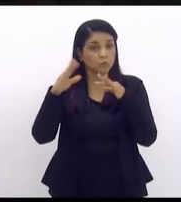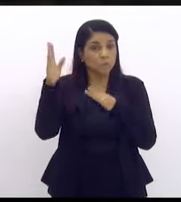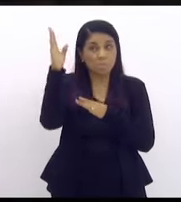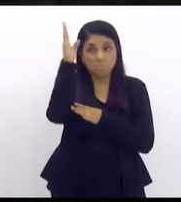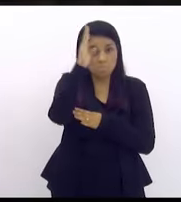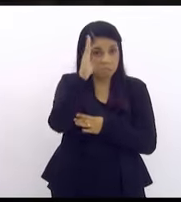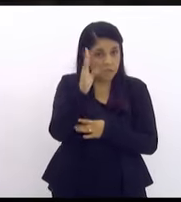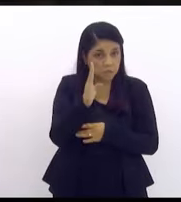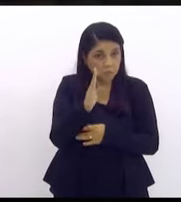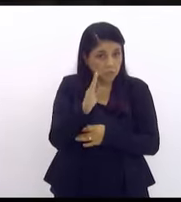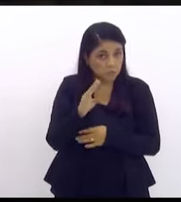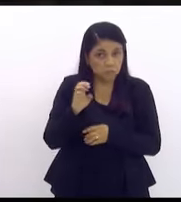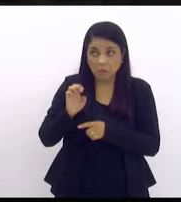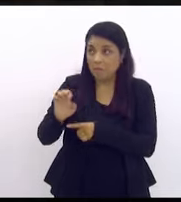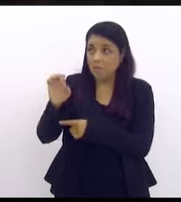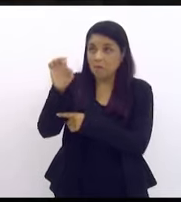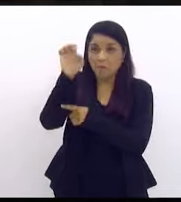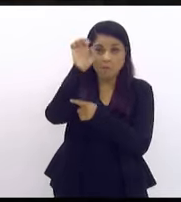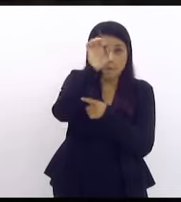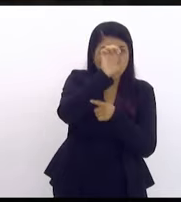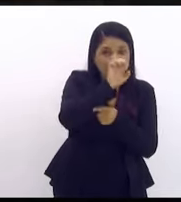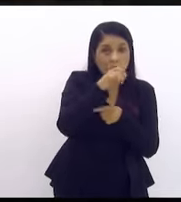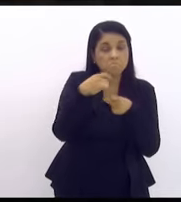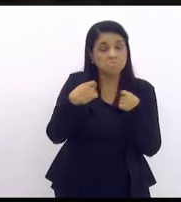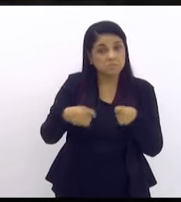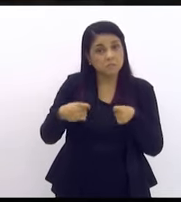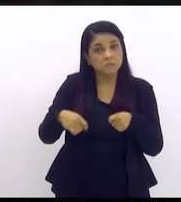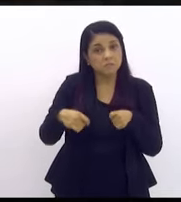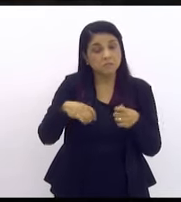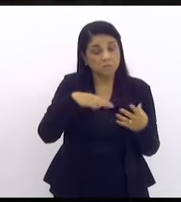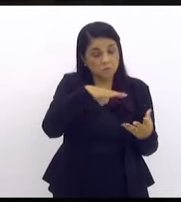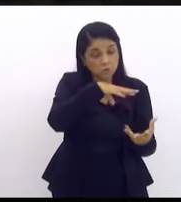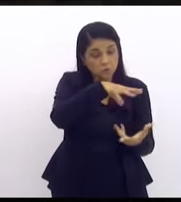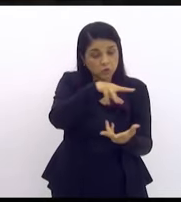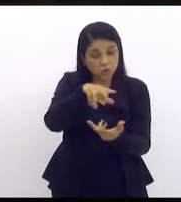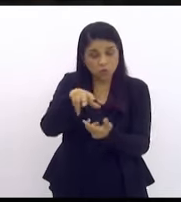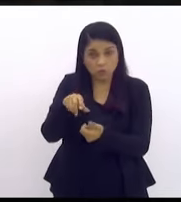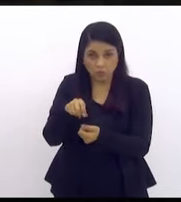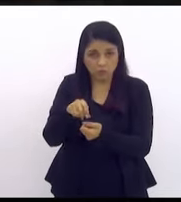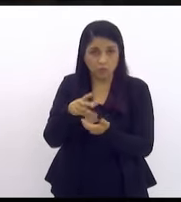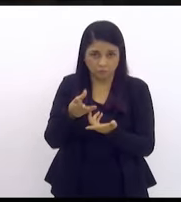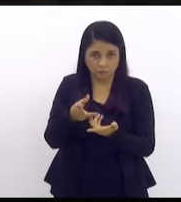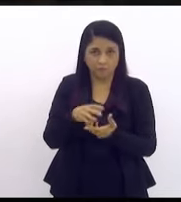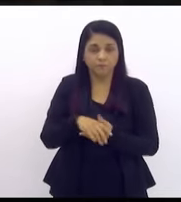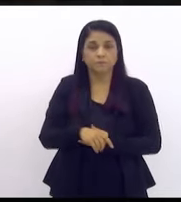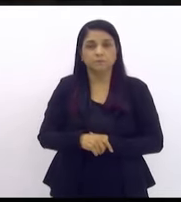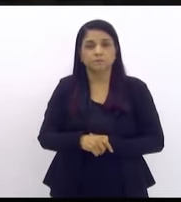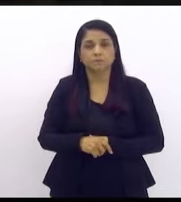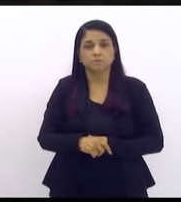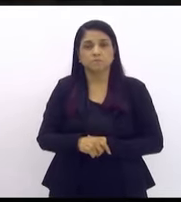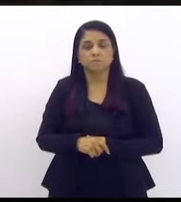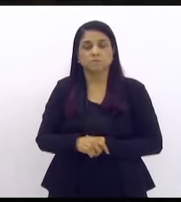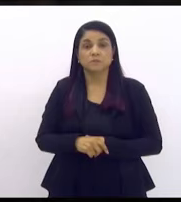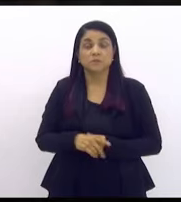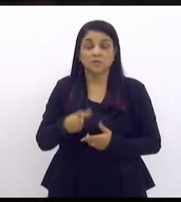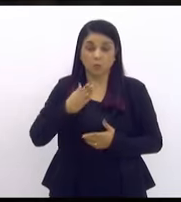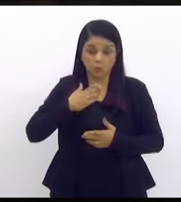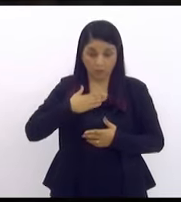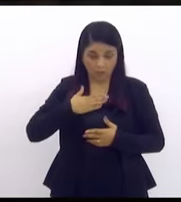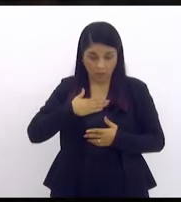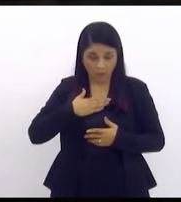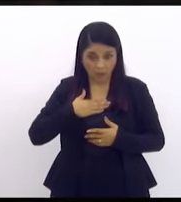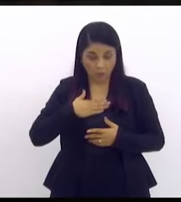inteiro, para todos os estados, são mundiais, são globalizados. E você tem o teu